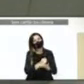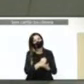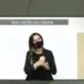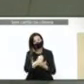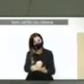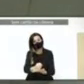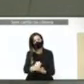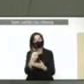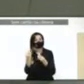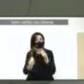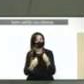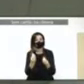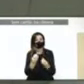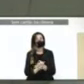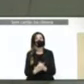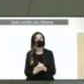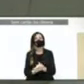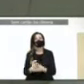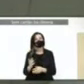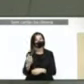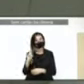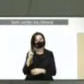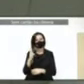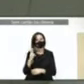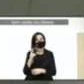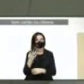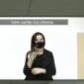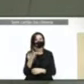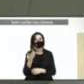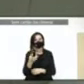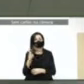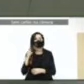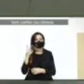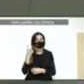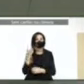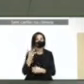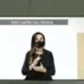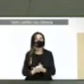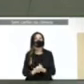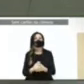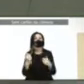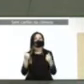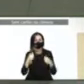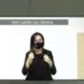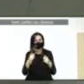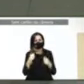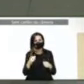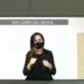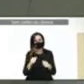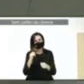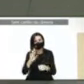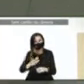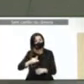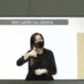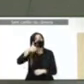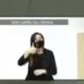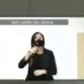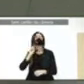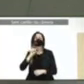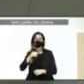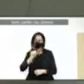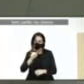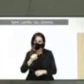estar andando e fazendo a nossa segurança. Precisamos avançar? Precisamos, nós estamos aqui tratando disso. O avanço